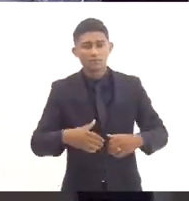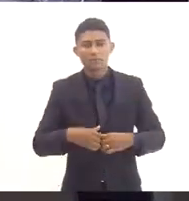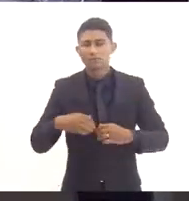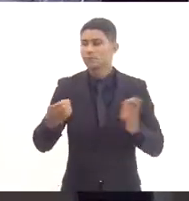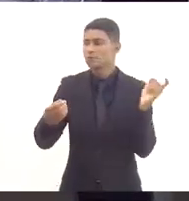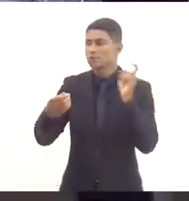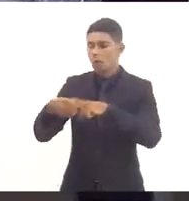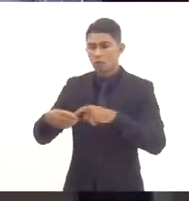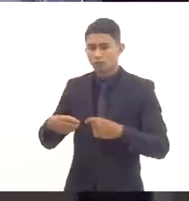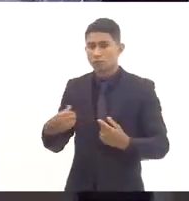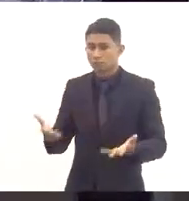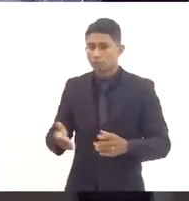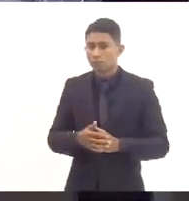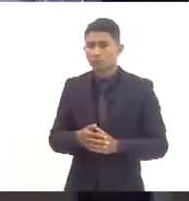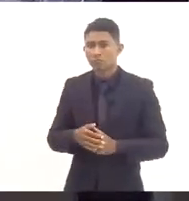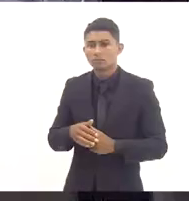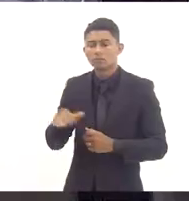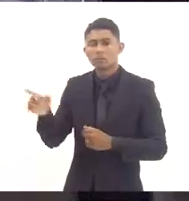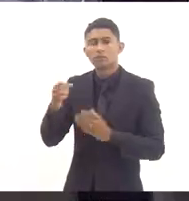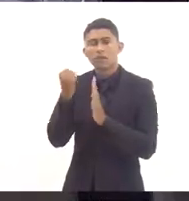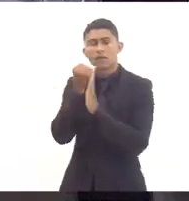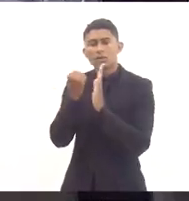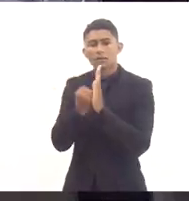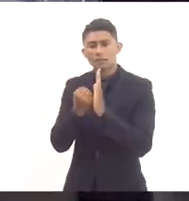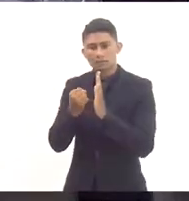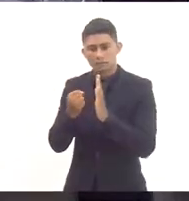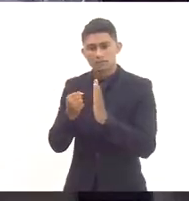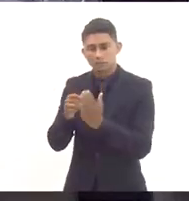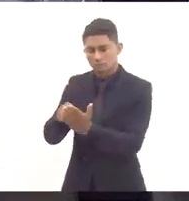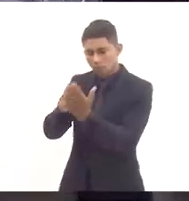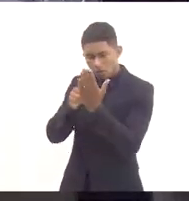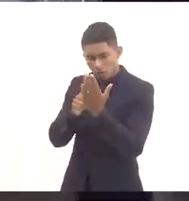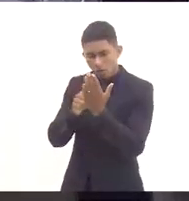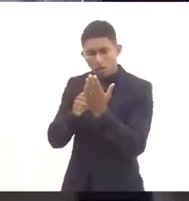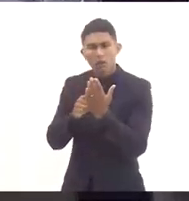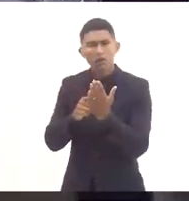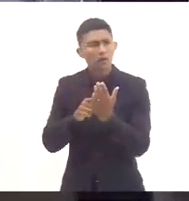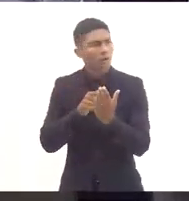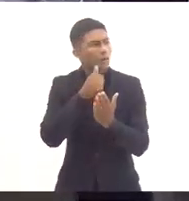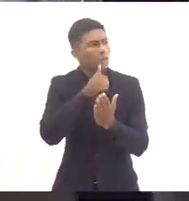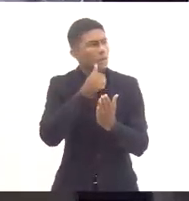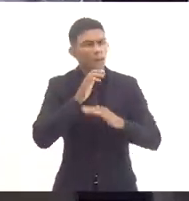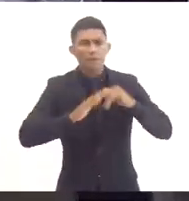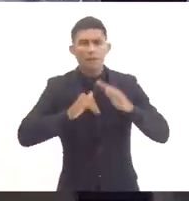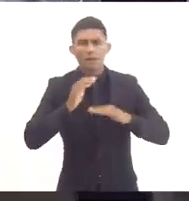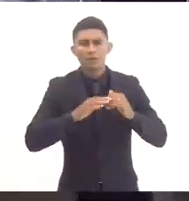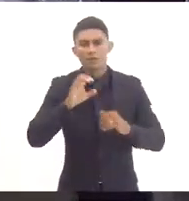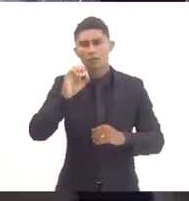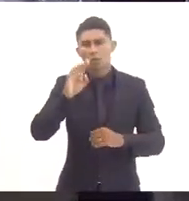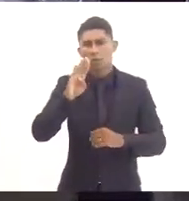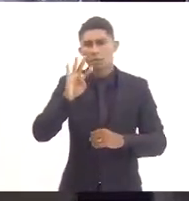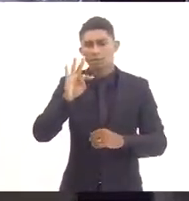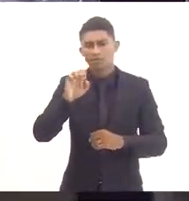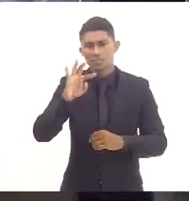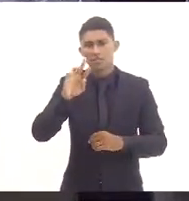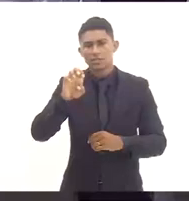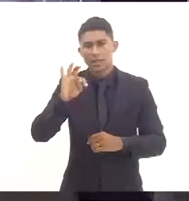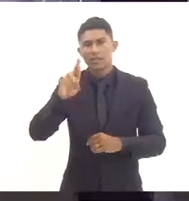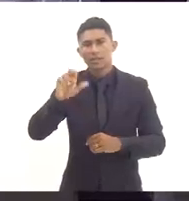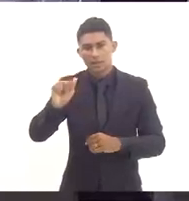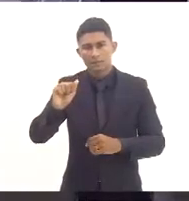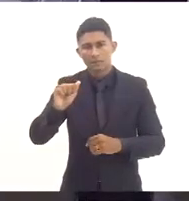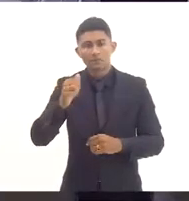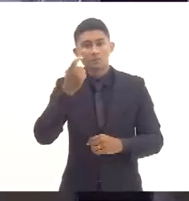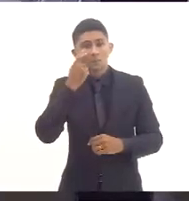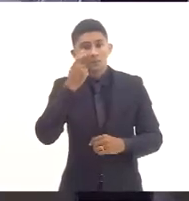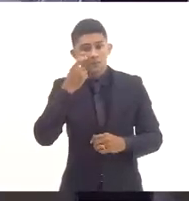entregou o exame a ajudante dela entregou esse para procurar uma obstetra eu procurei obstetra eu vou fazer a minha